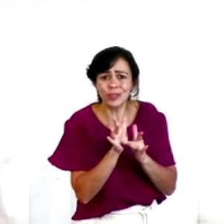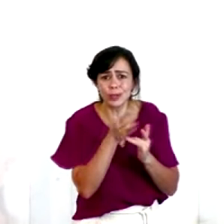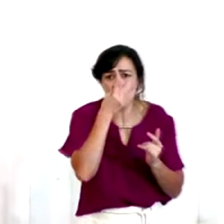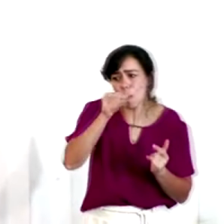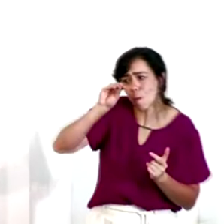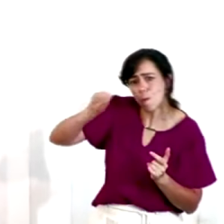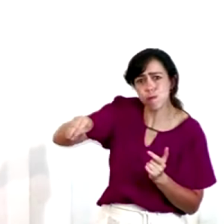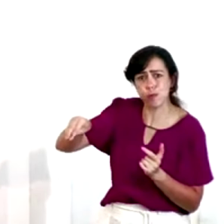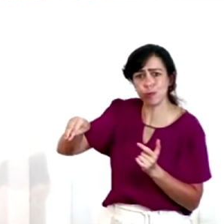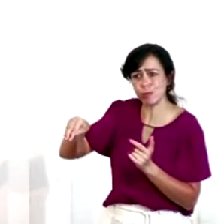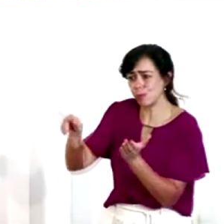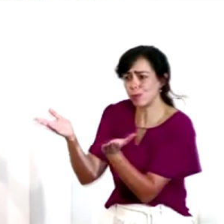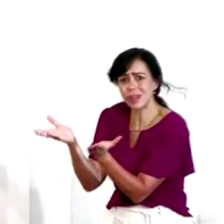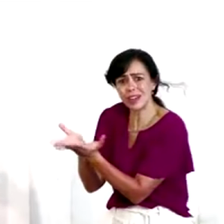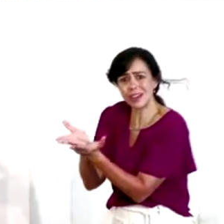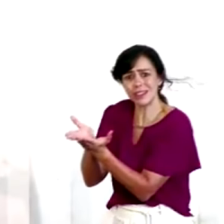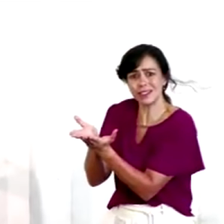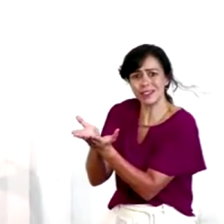de Deus.